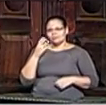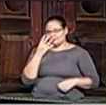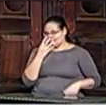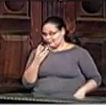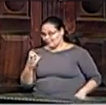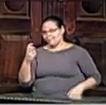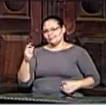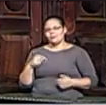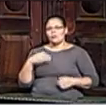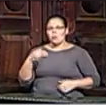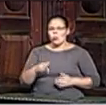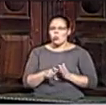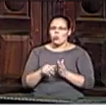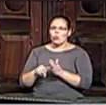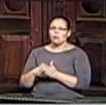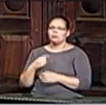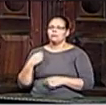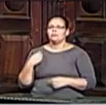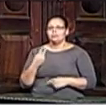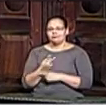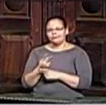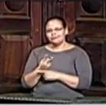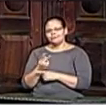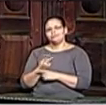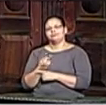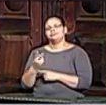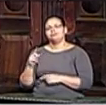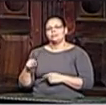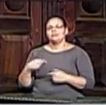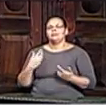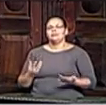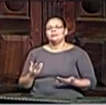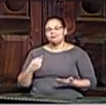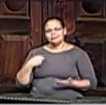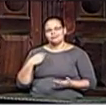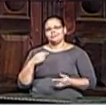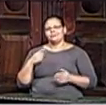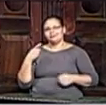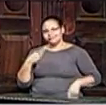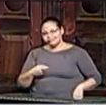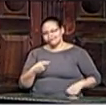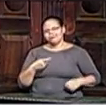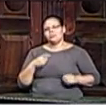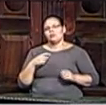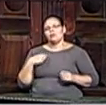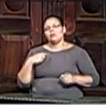possam, enfim, buscar, através de atos ilícitos, assaltar,